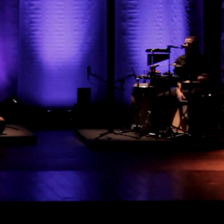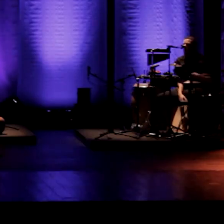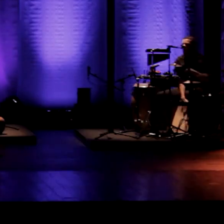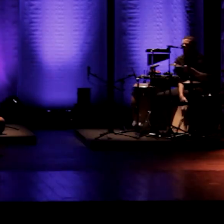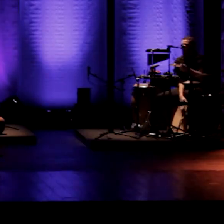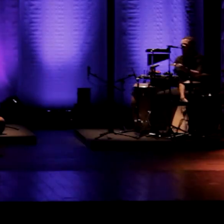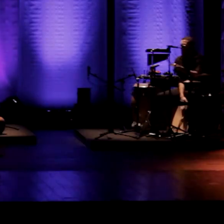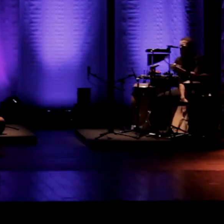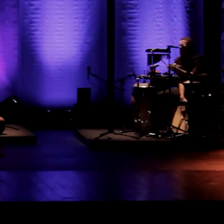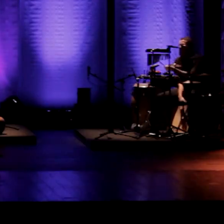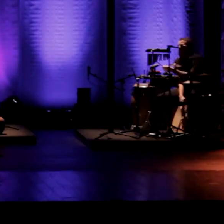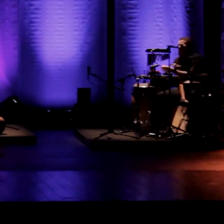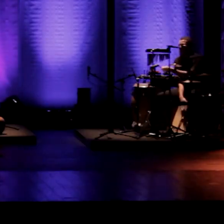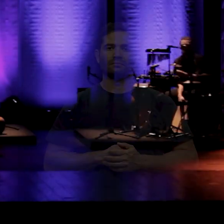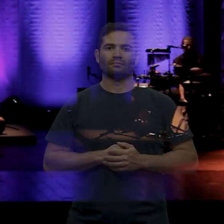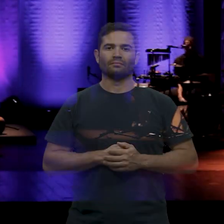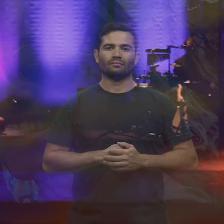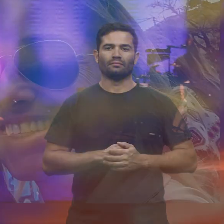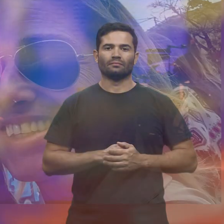amar.